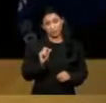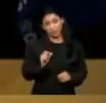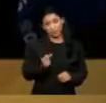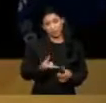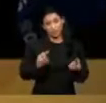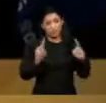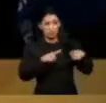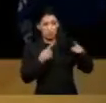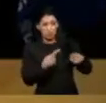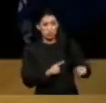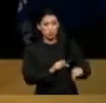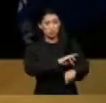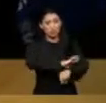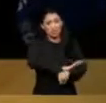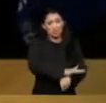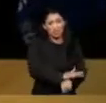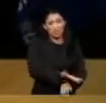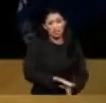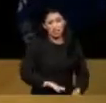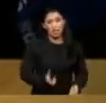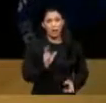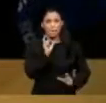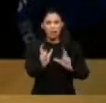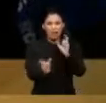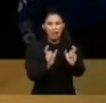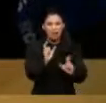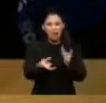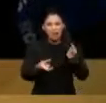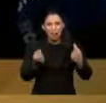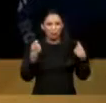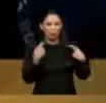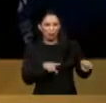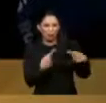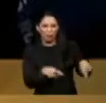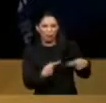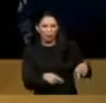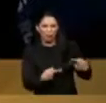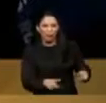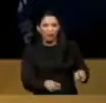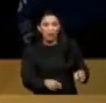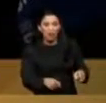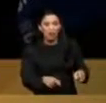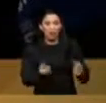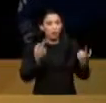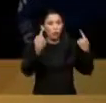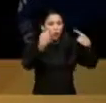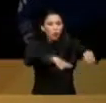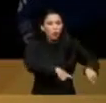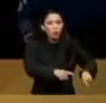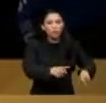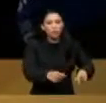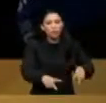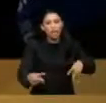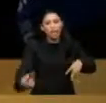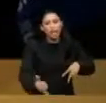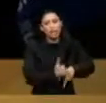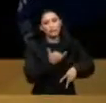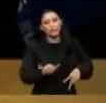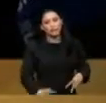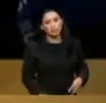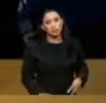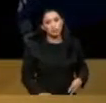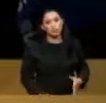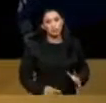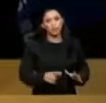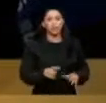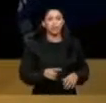conduta associada ao uso de palavras depreciativas, com a intenção de ofender a honra da vítima, tratando-se, de regra,